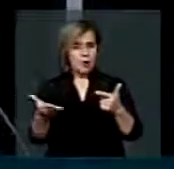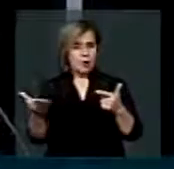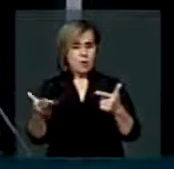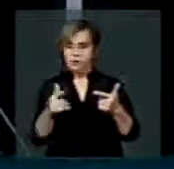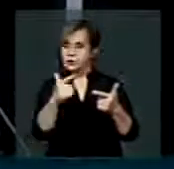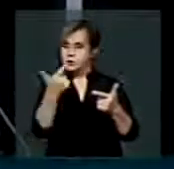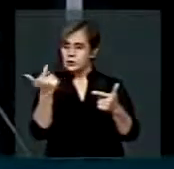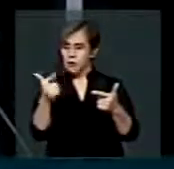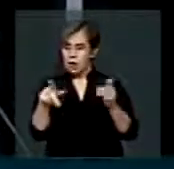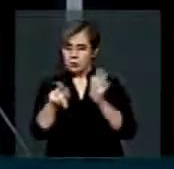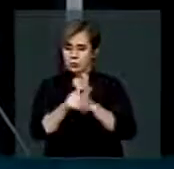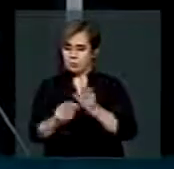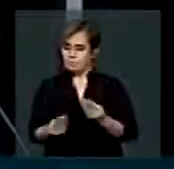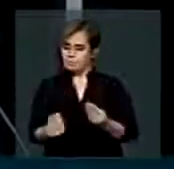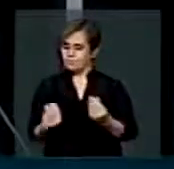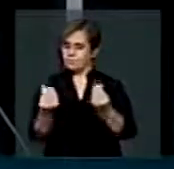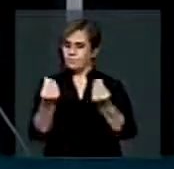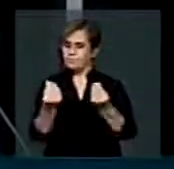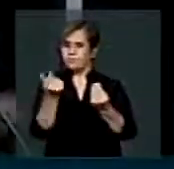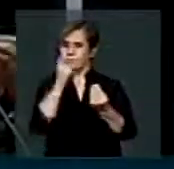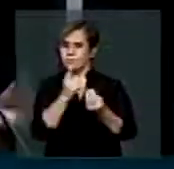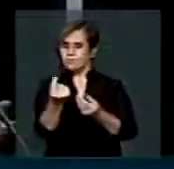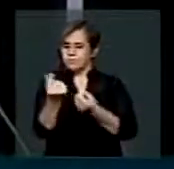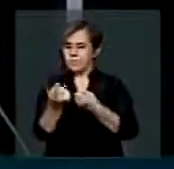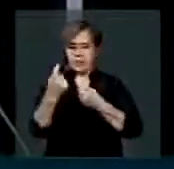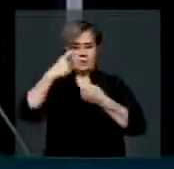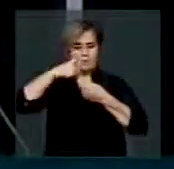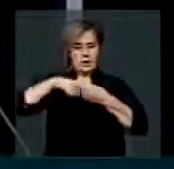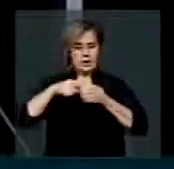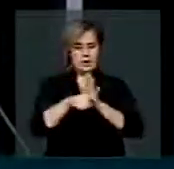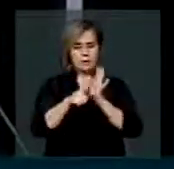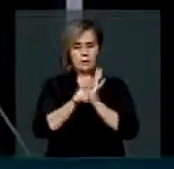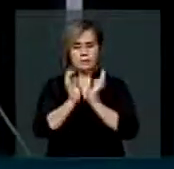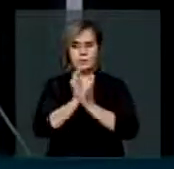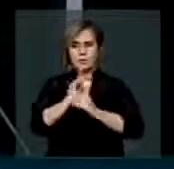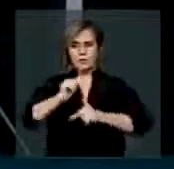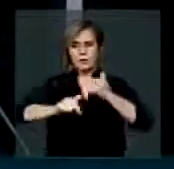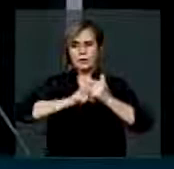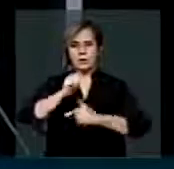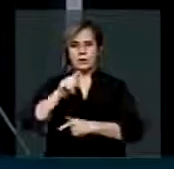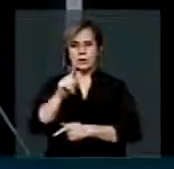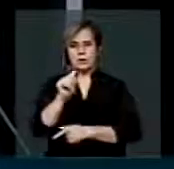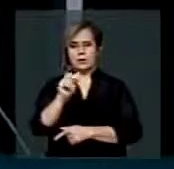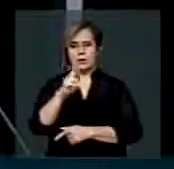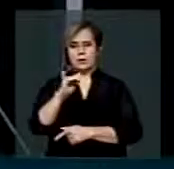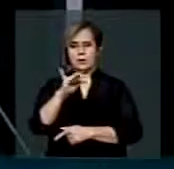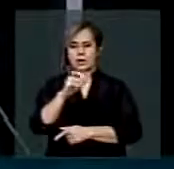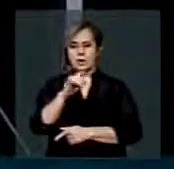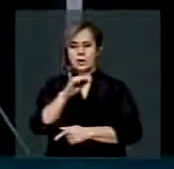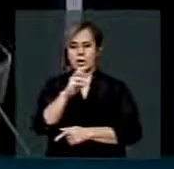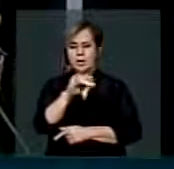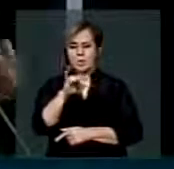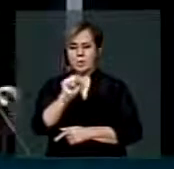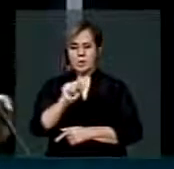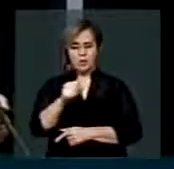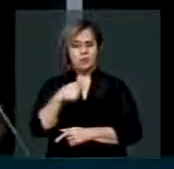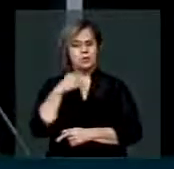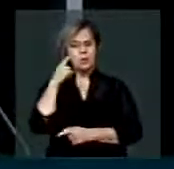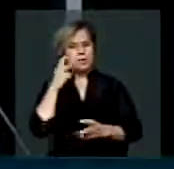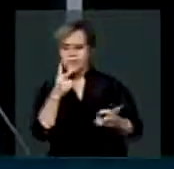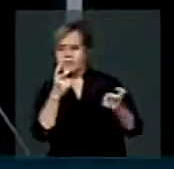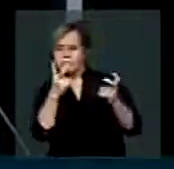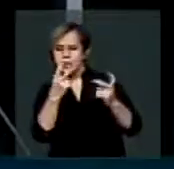possuem patrimônio para devolver para os garimpeiros. Eu tenho a impressão de que esse